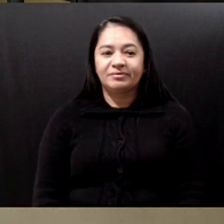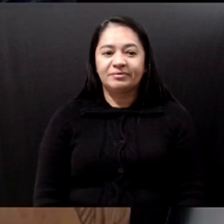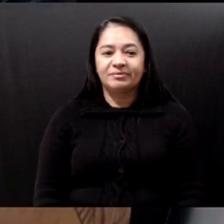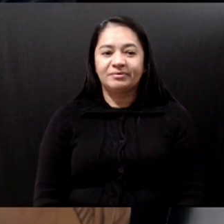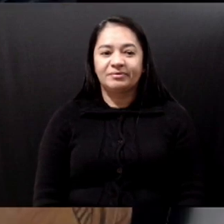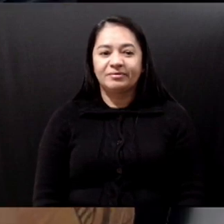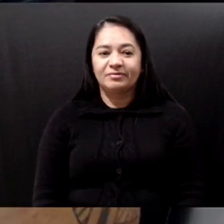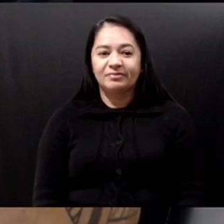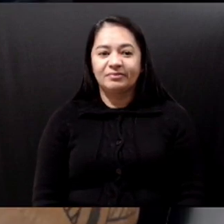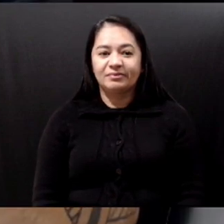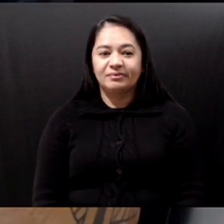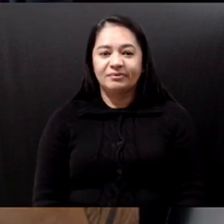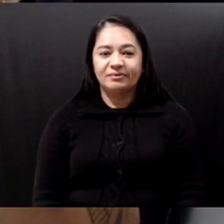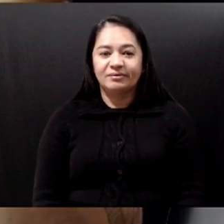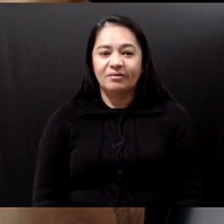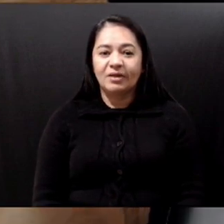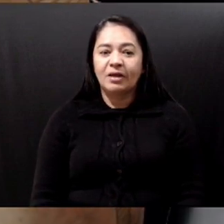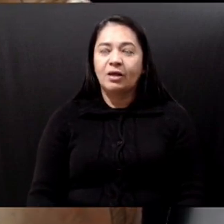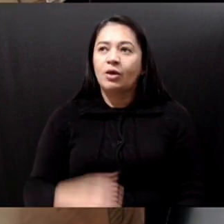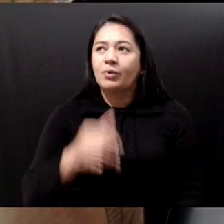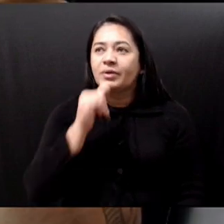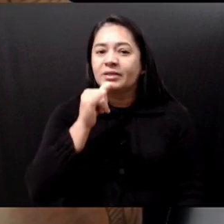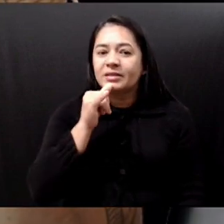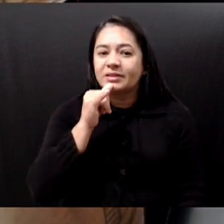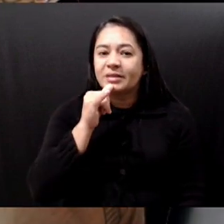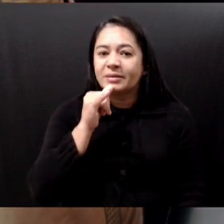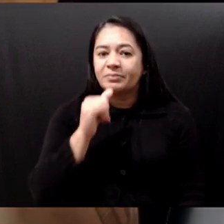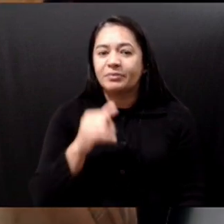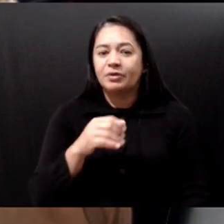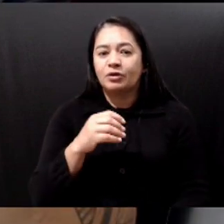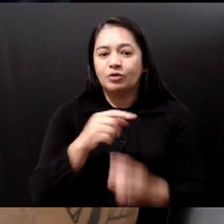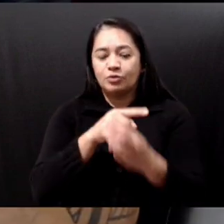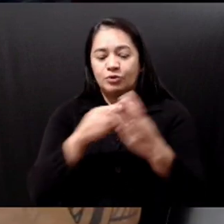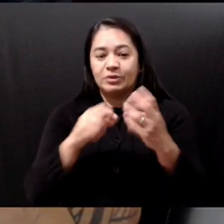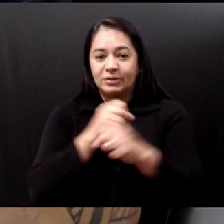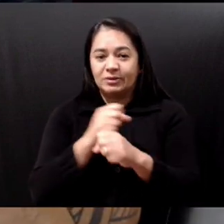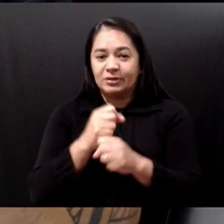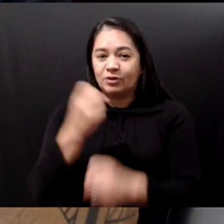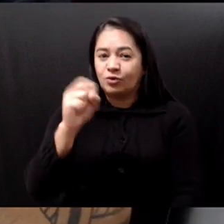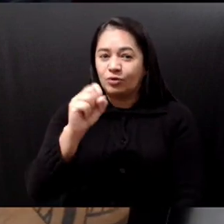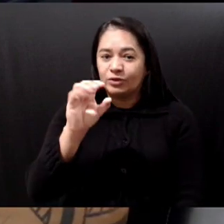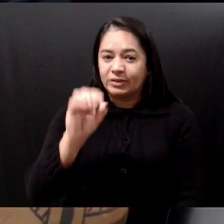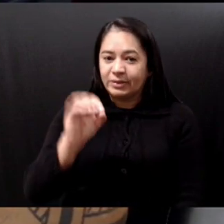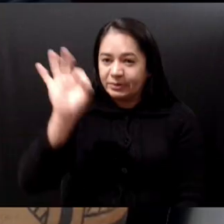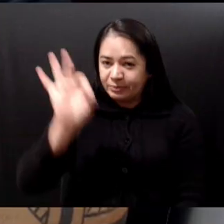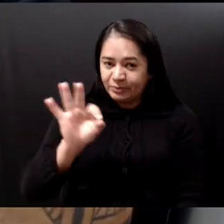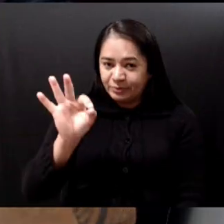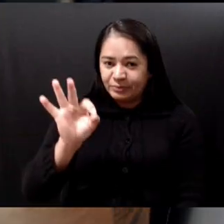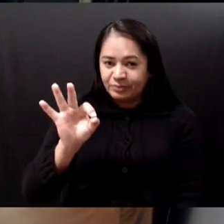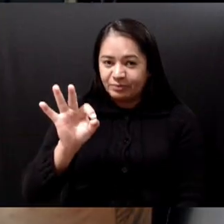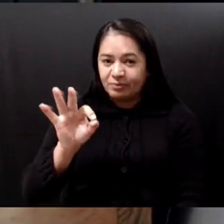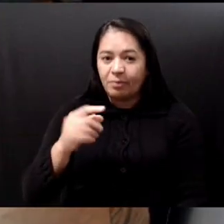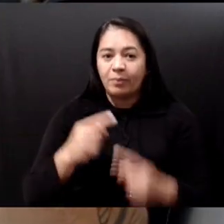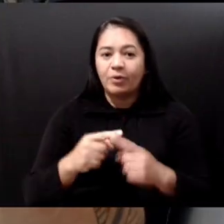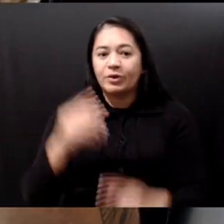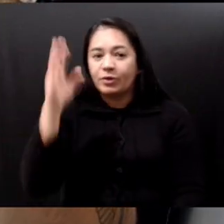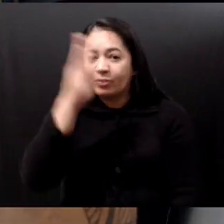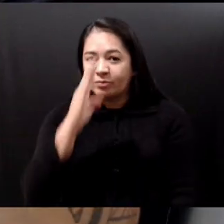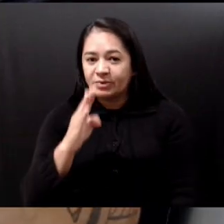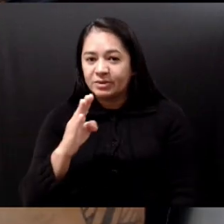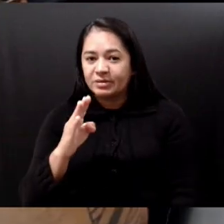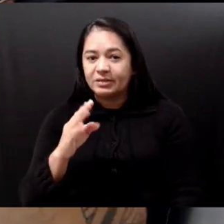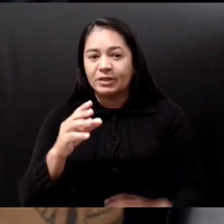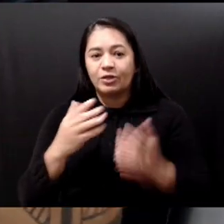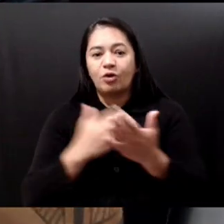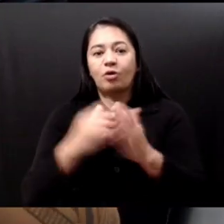nos 3 primeiros anos que fecham, né. Aham. Isso porque o brasileiro empreende por necessidade. Eu não empreendi por necessidade, vim também de um